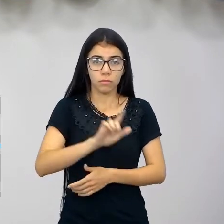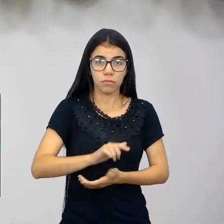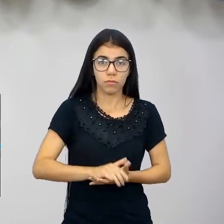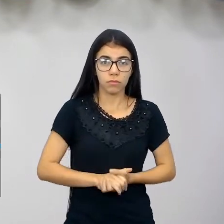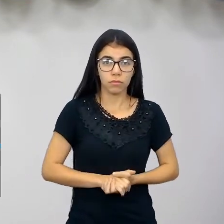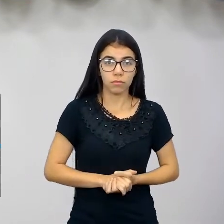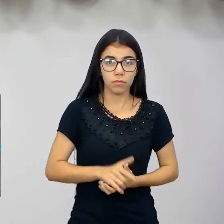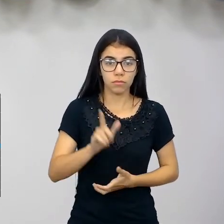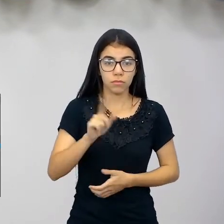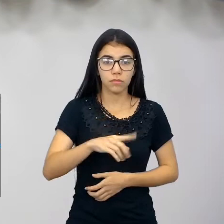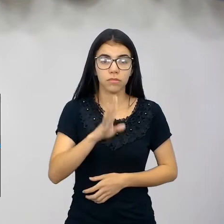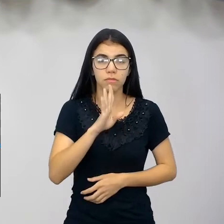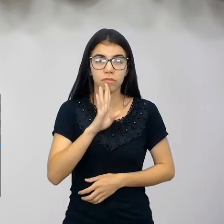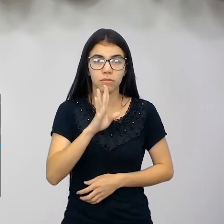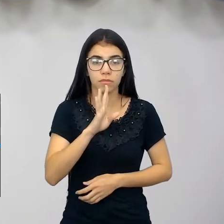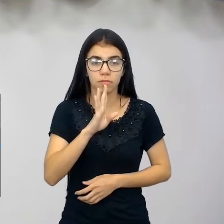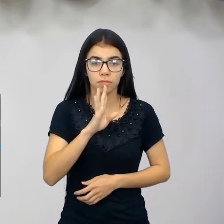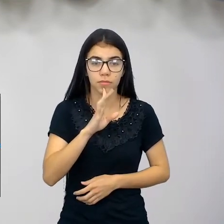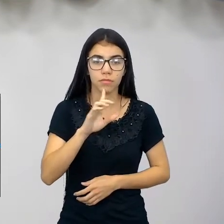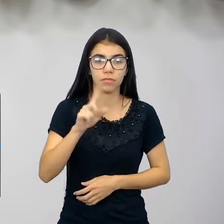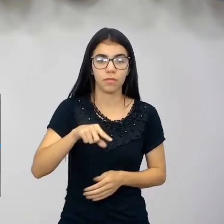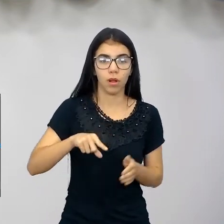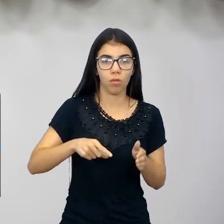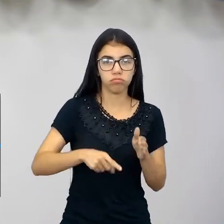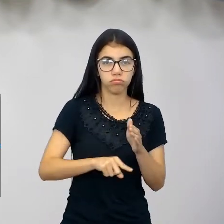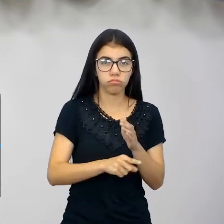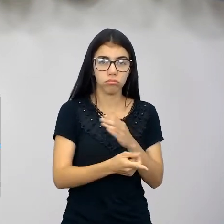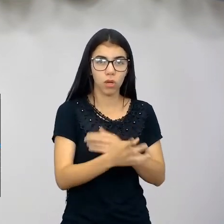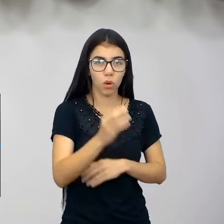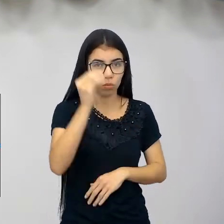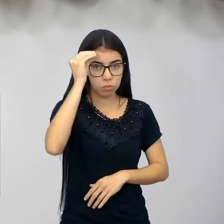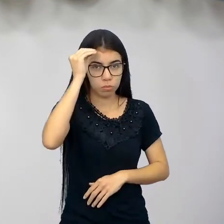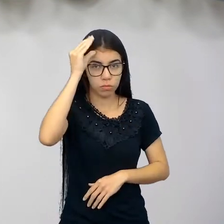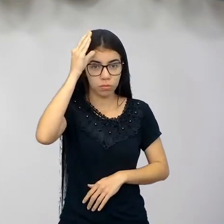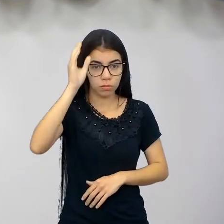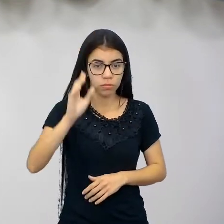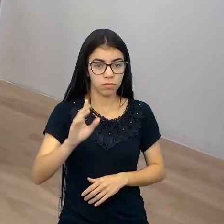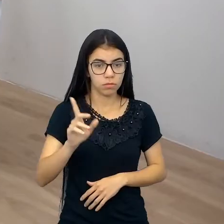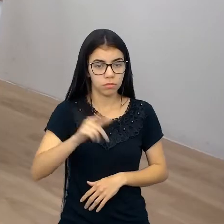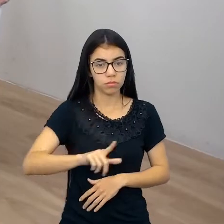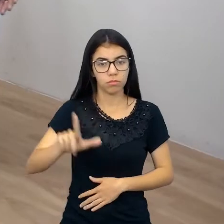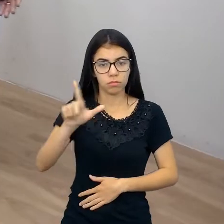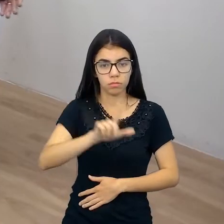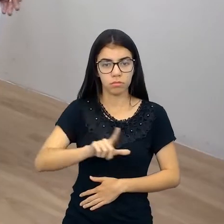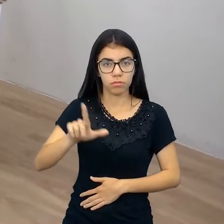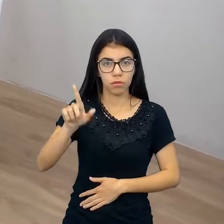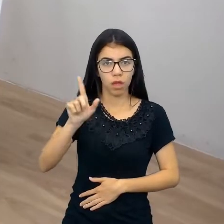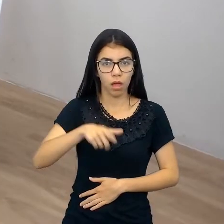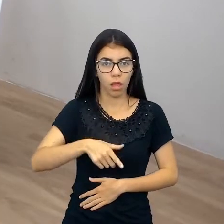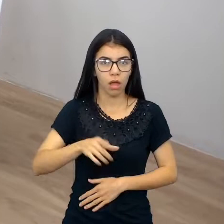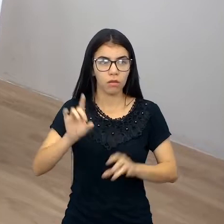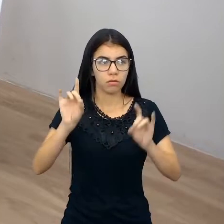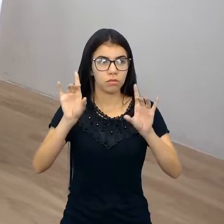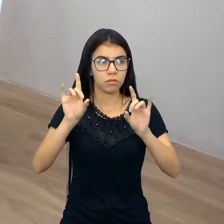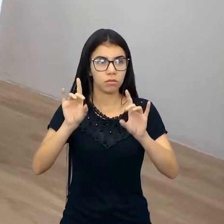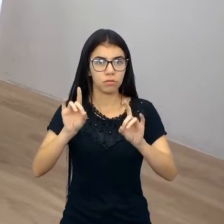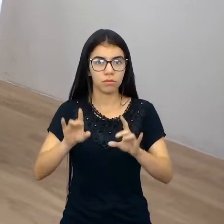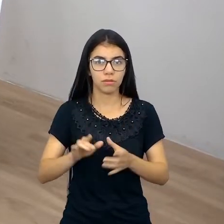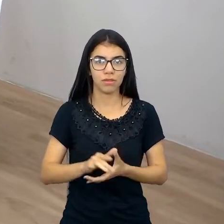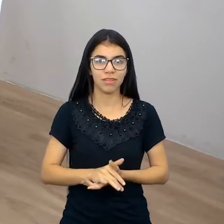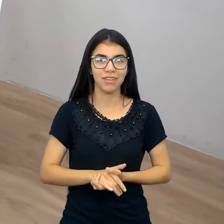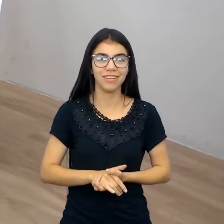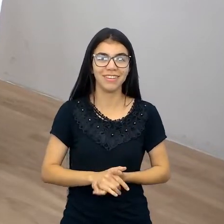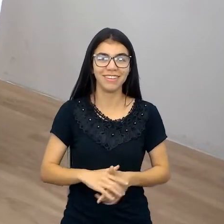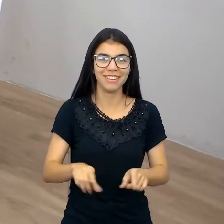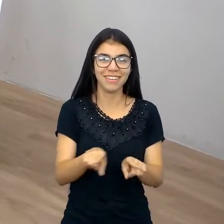quero conhecer um pouquinho aí, aprofundar esse conhecimento, então, na verdade. Para falar de literatura, eu chamei especialistas, né? Ah, especialista, é isso.